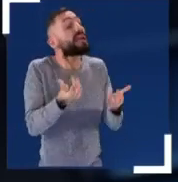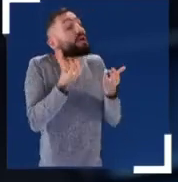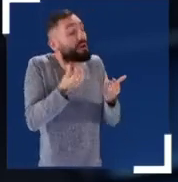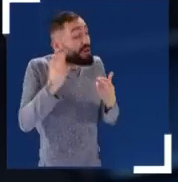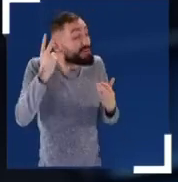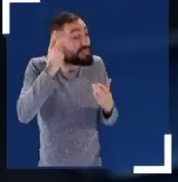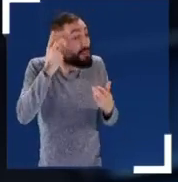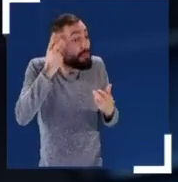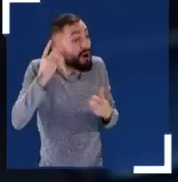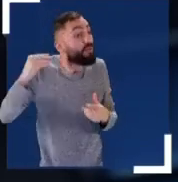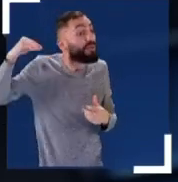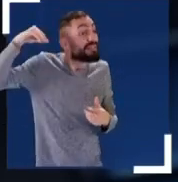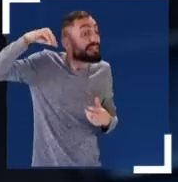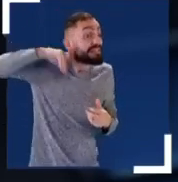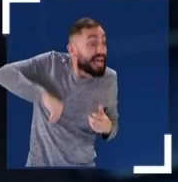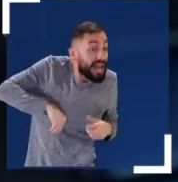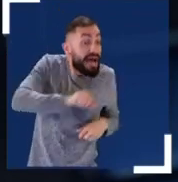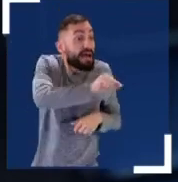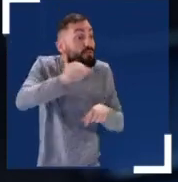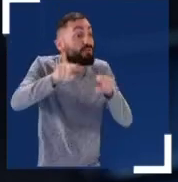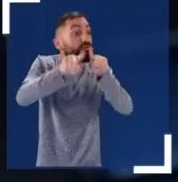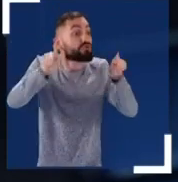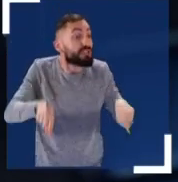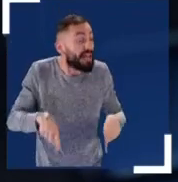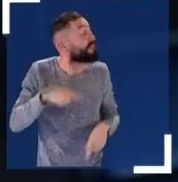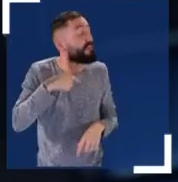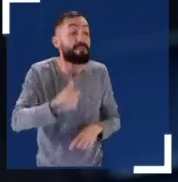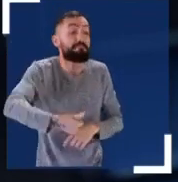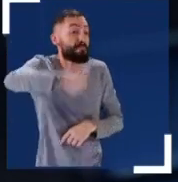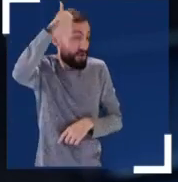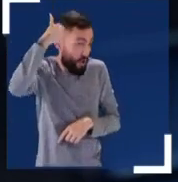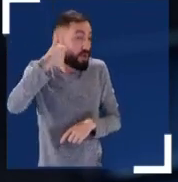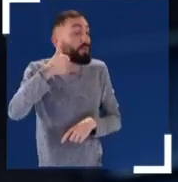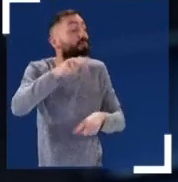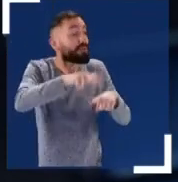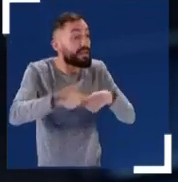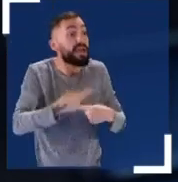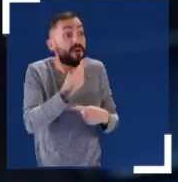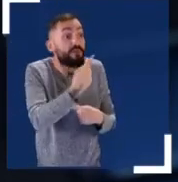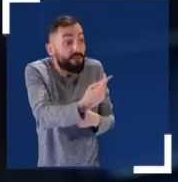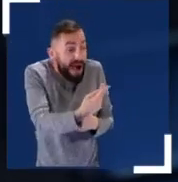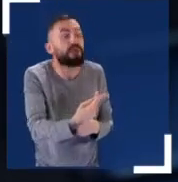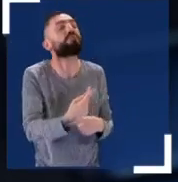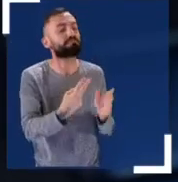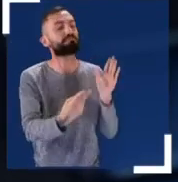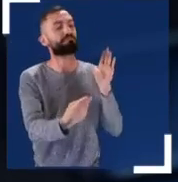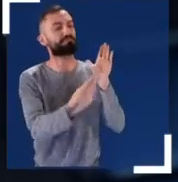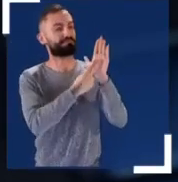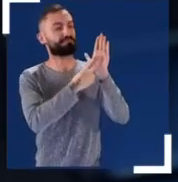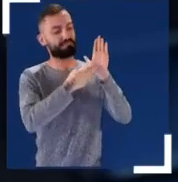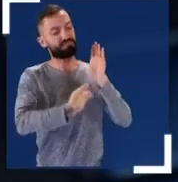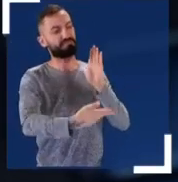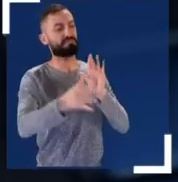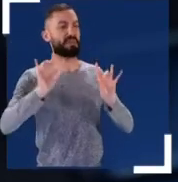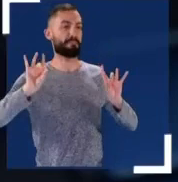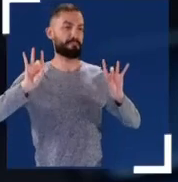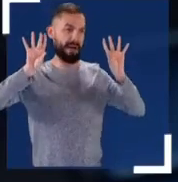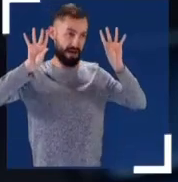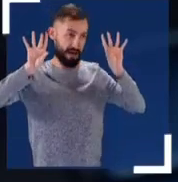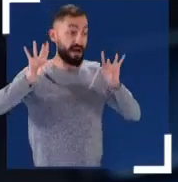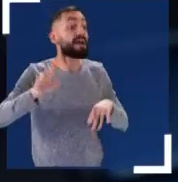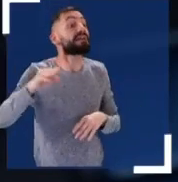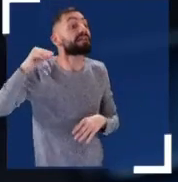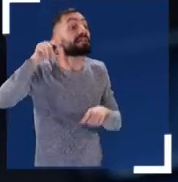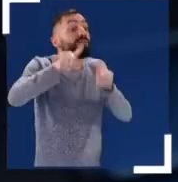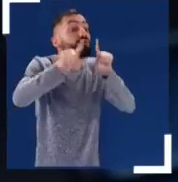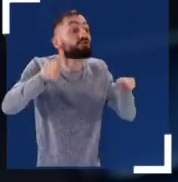mais bem pago do país e será assim. E será assim porque, quando eu falo a palavra vale, todo servidor em São Paulo será o mais bem pago